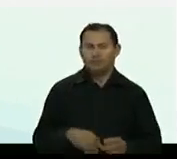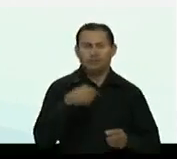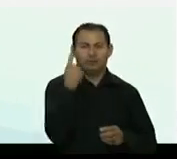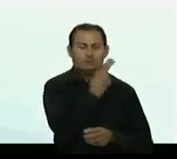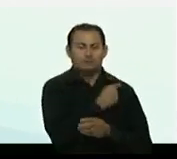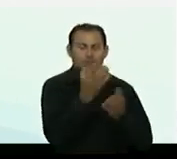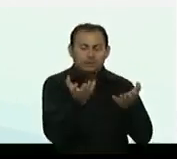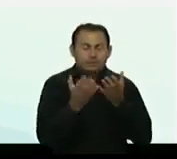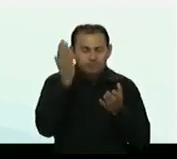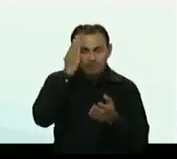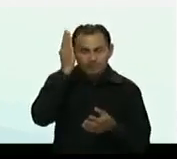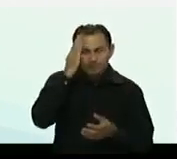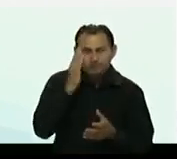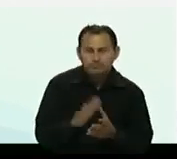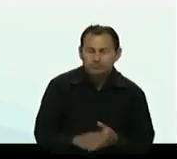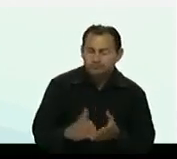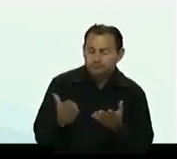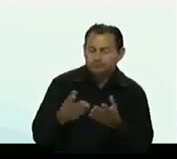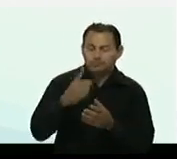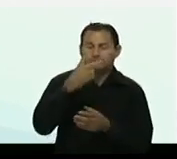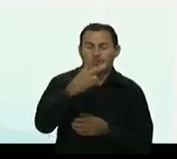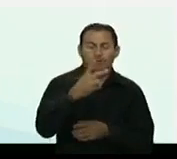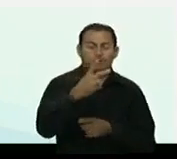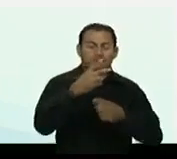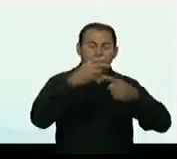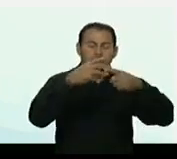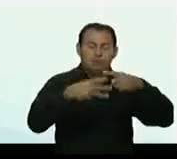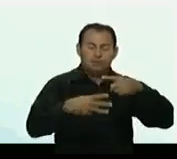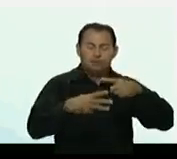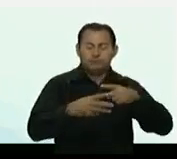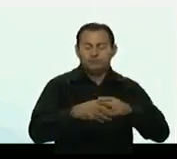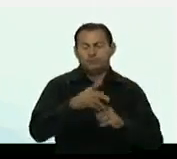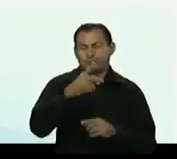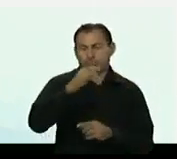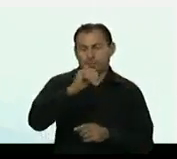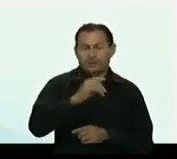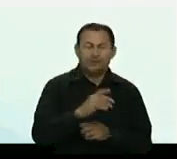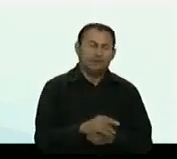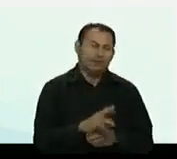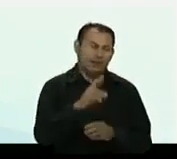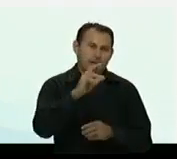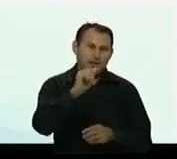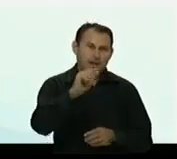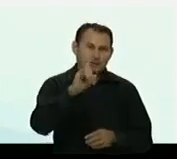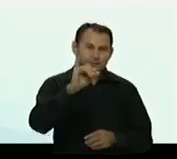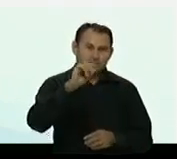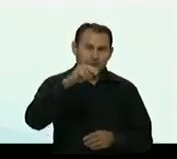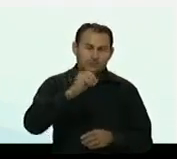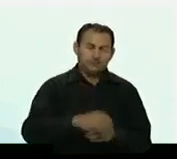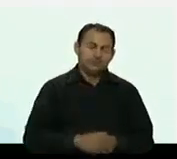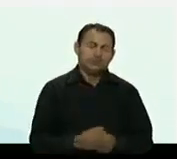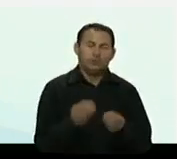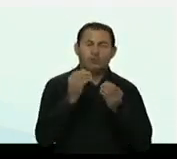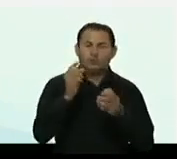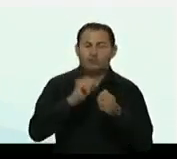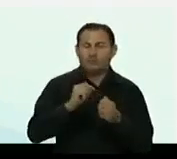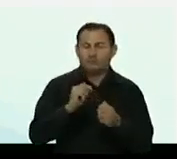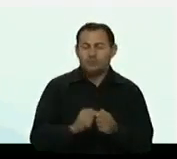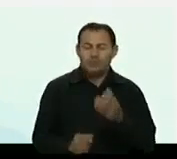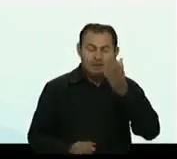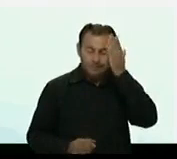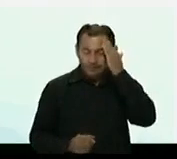queremos saber, por exemplo, 2/3 de π radianos para graus. Como a gente faz isso? Nós sabemos que